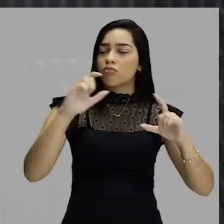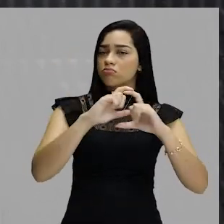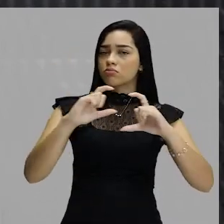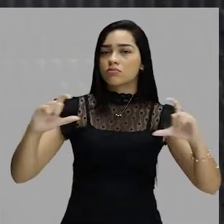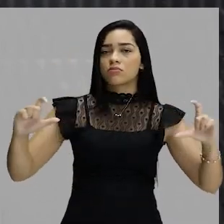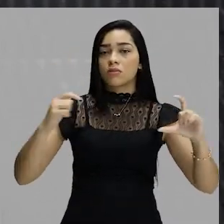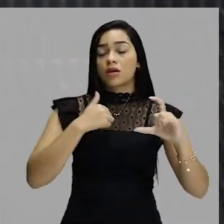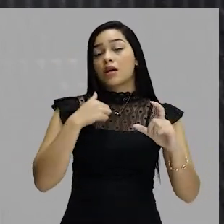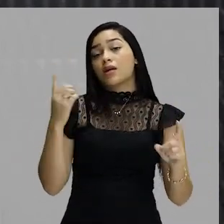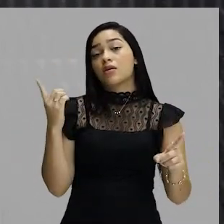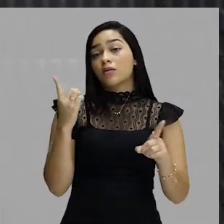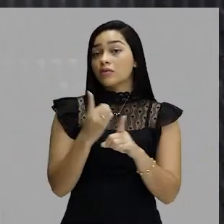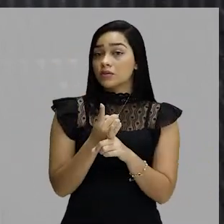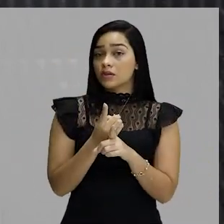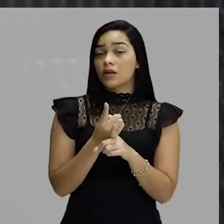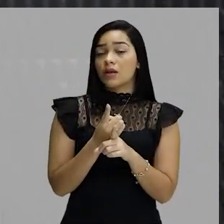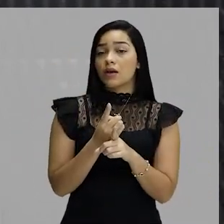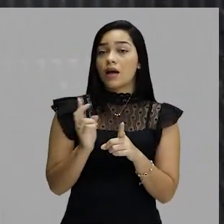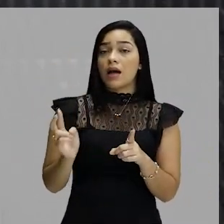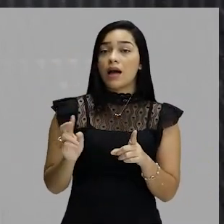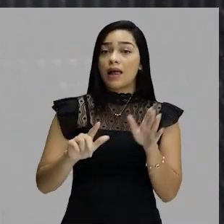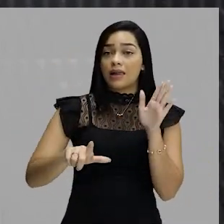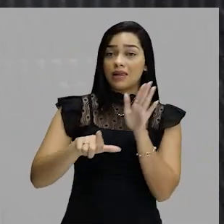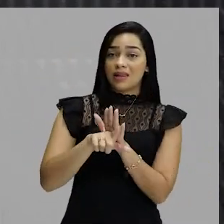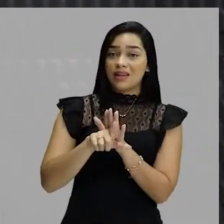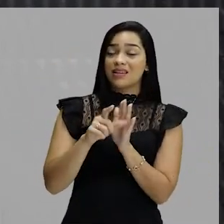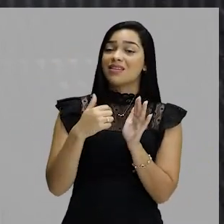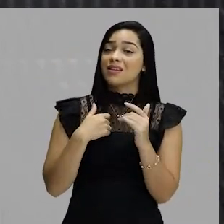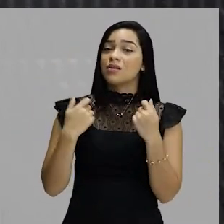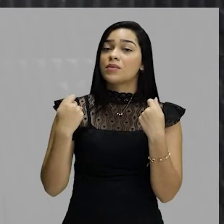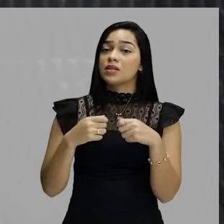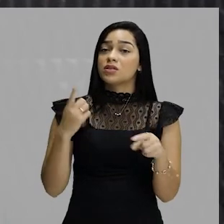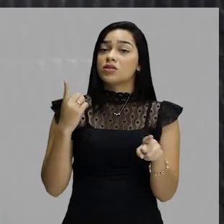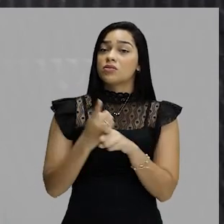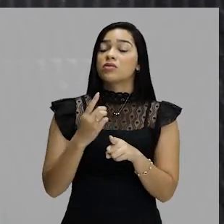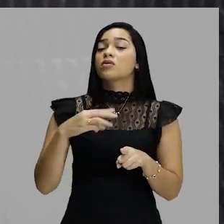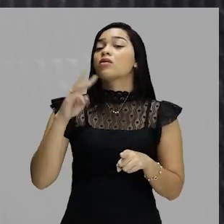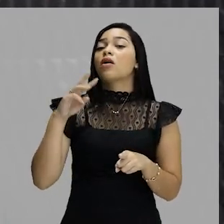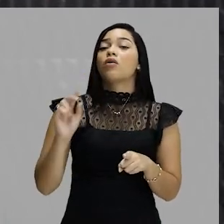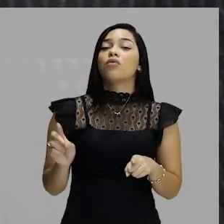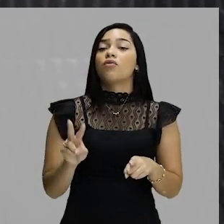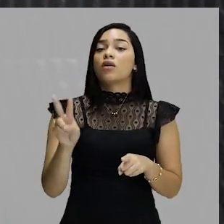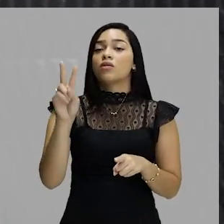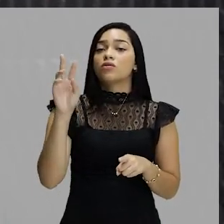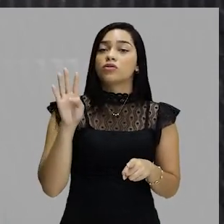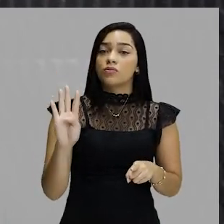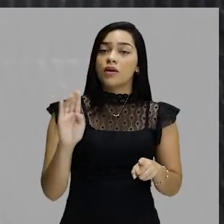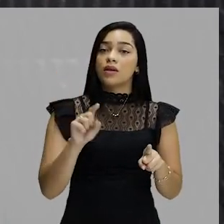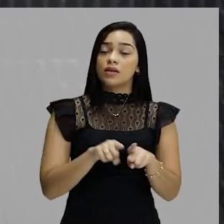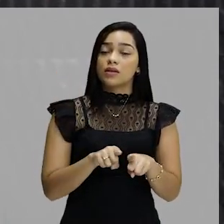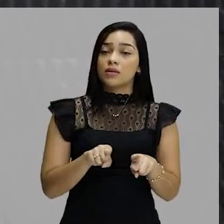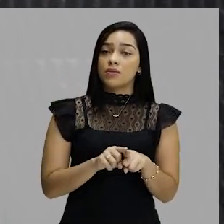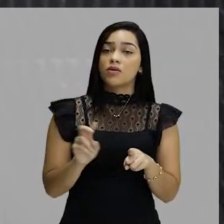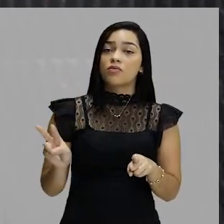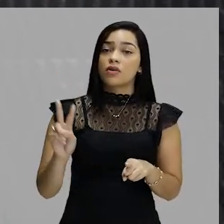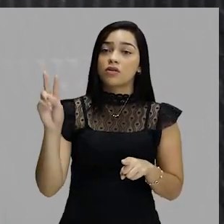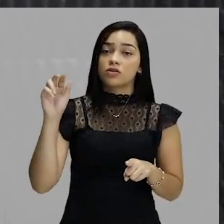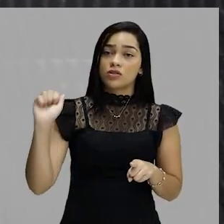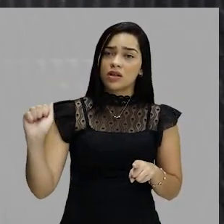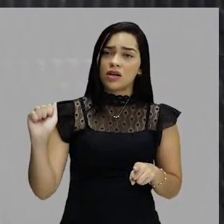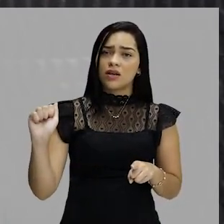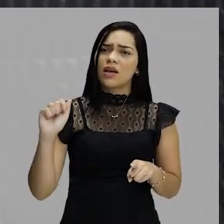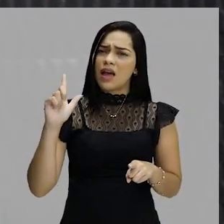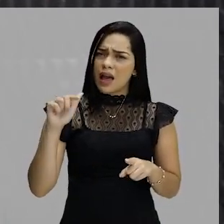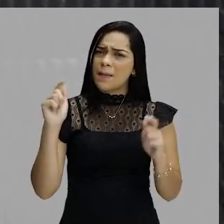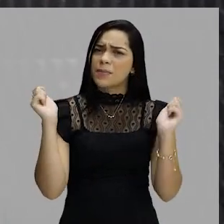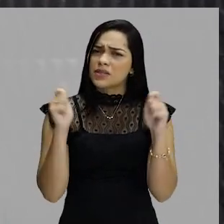geral. Para encontrar a lei de formação, eu preciso descobrir quem é o valor de b e preciso descobrir o valor de a. Será que